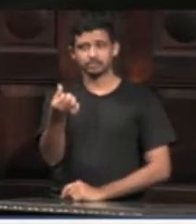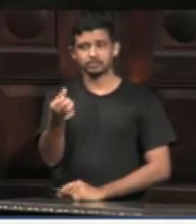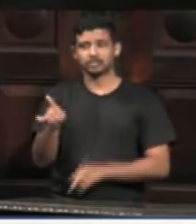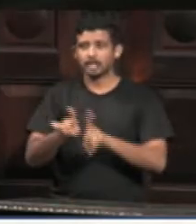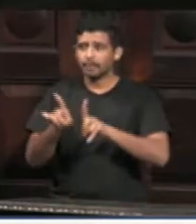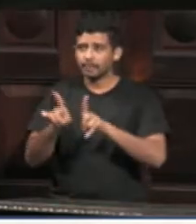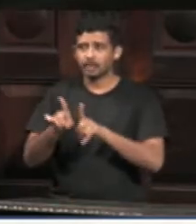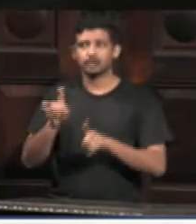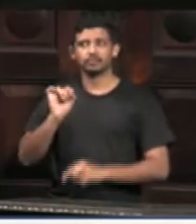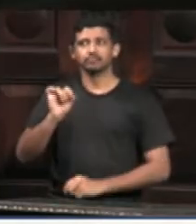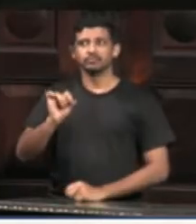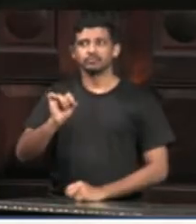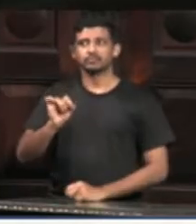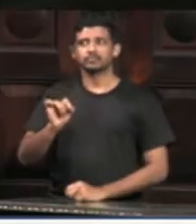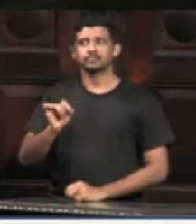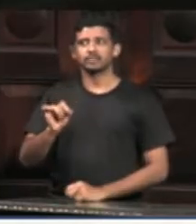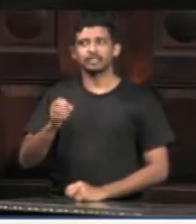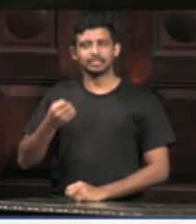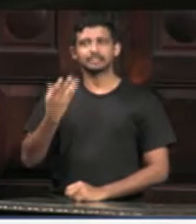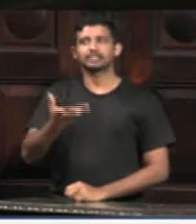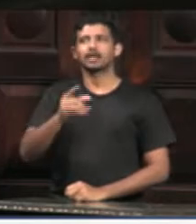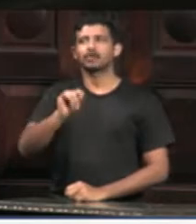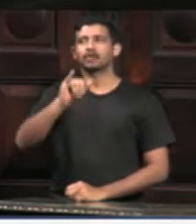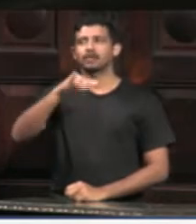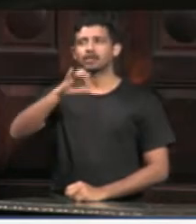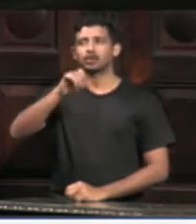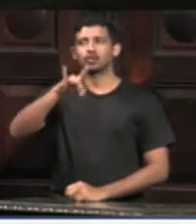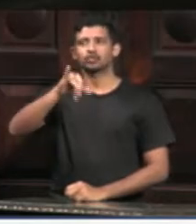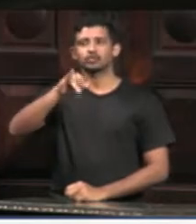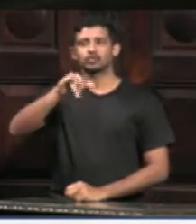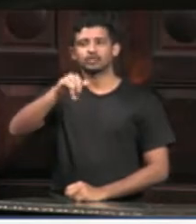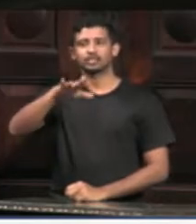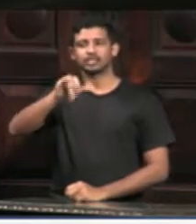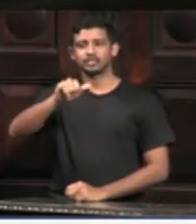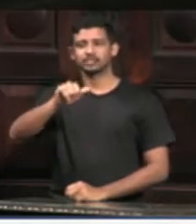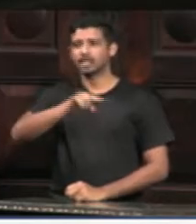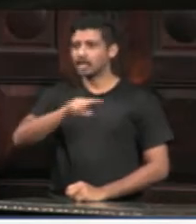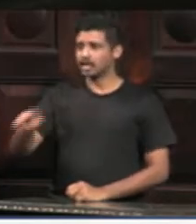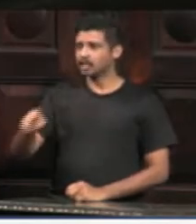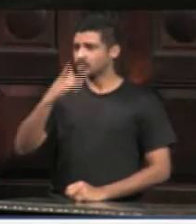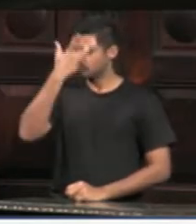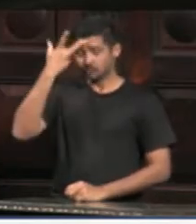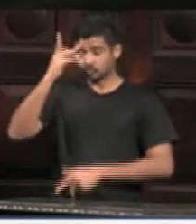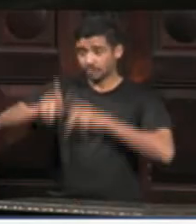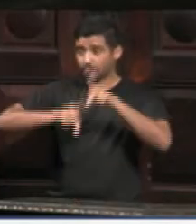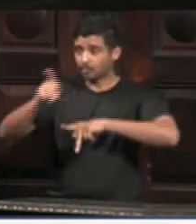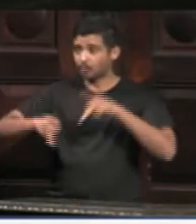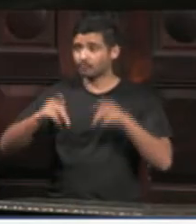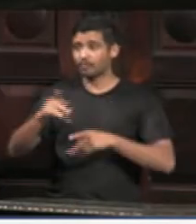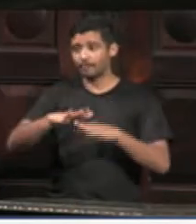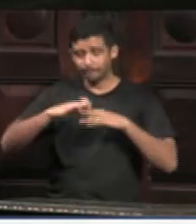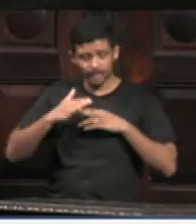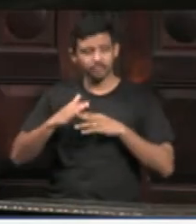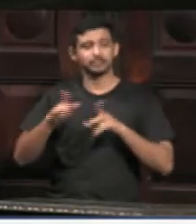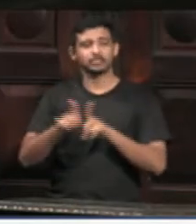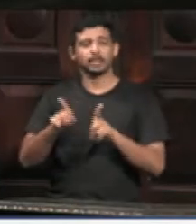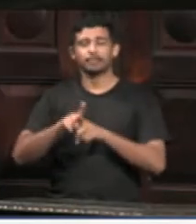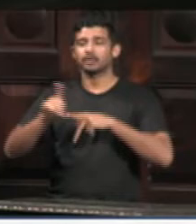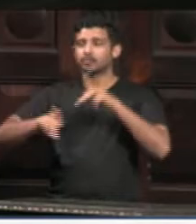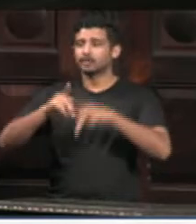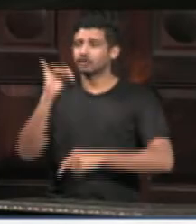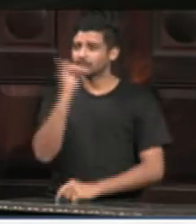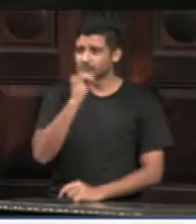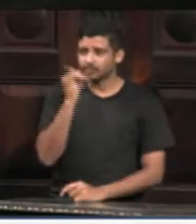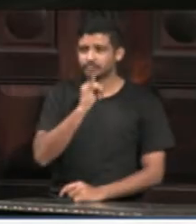por estar em consonância com o que pede o povo brasileiro e o povo fluminense. Que haja equilíbrio,